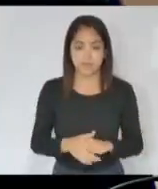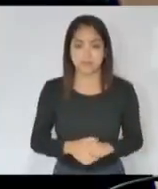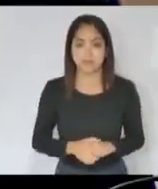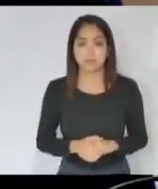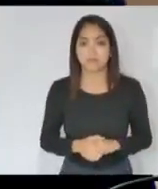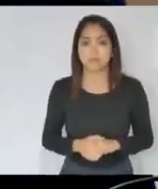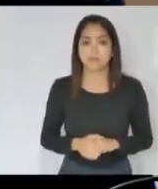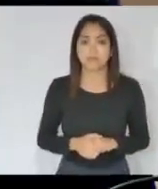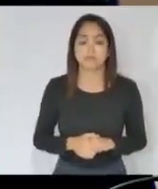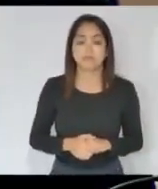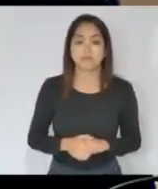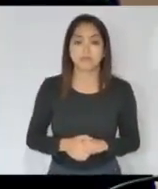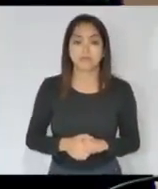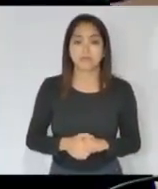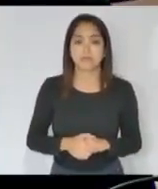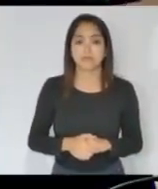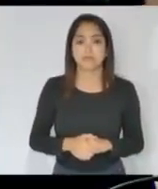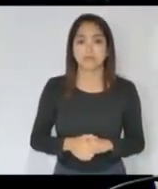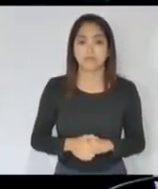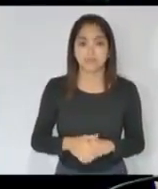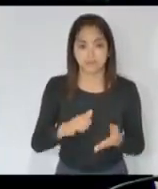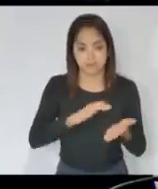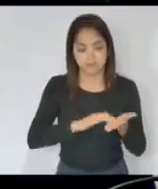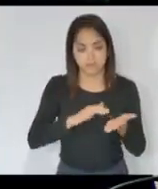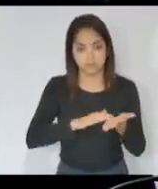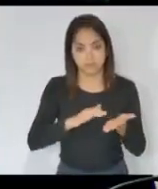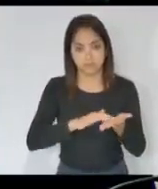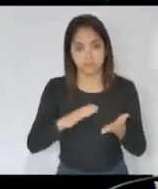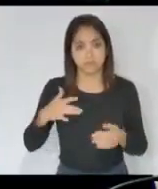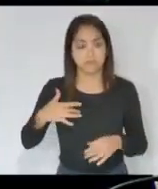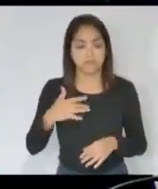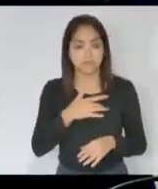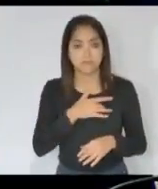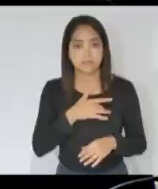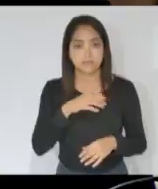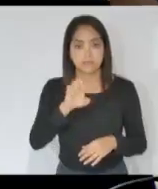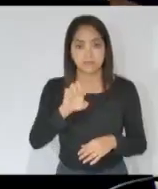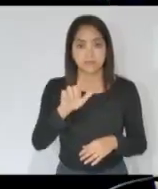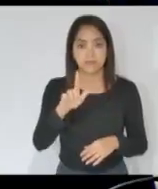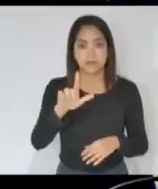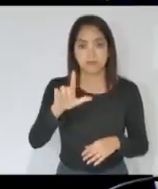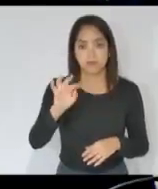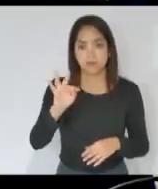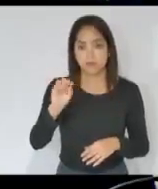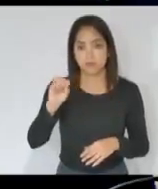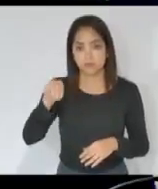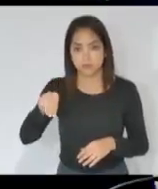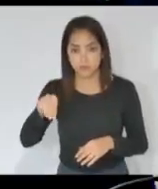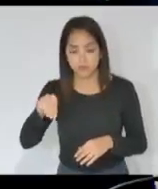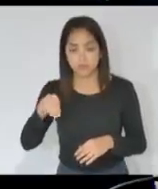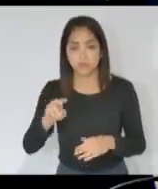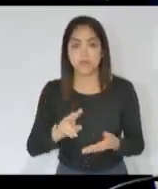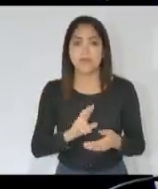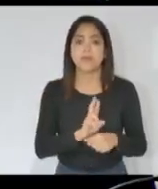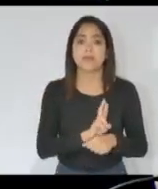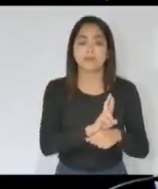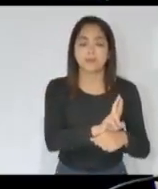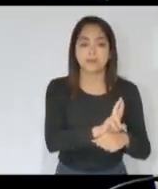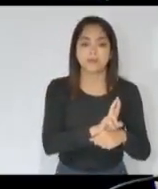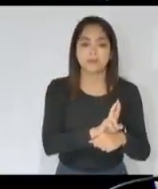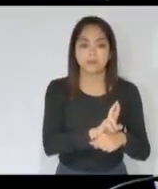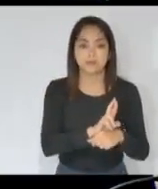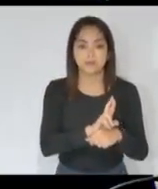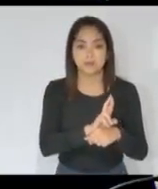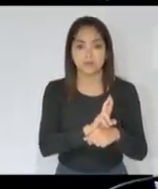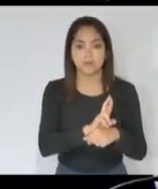mesa. Excelentíssimo senhor secretário de Estado da Saúde, Elton de Souza Zeferino, neste ato, representando o